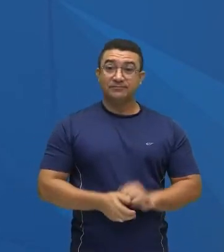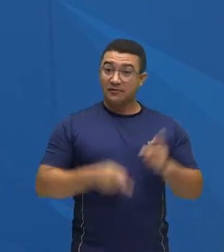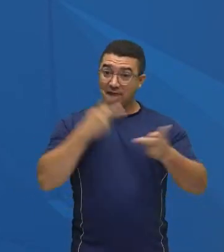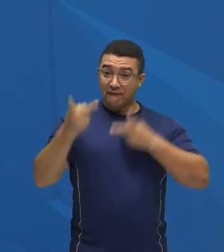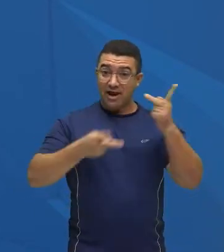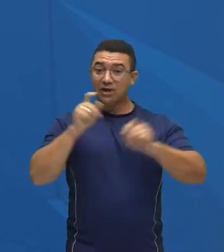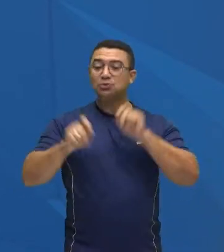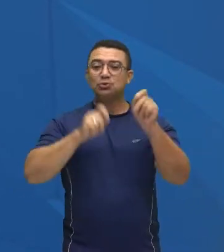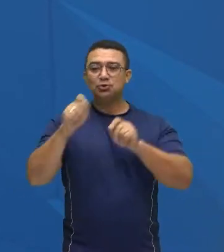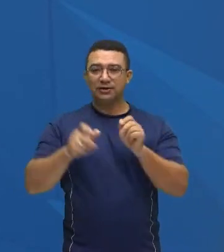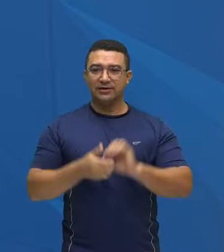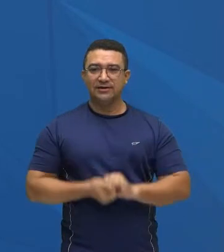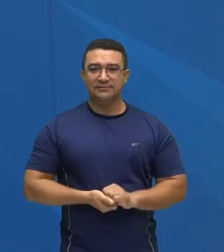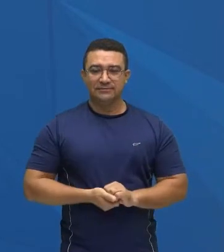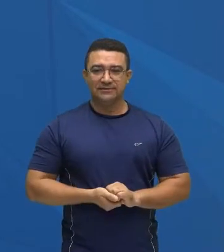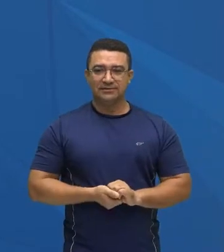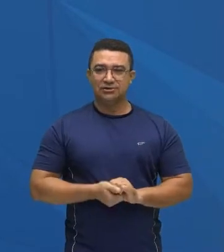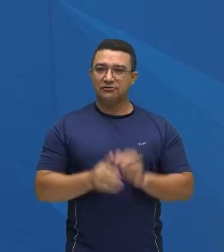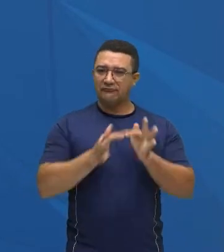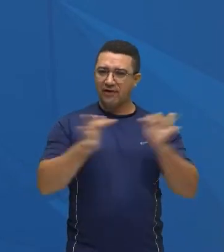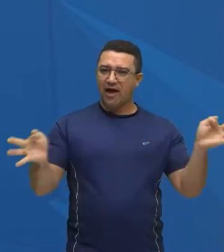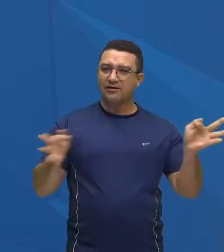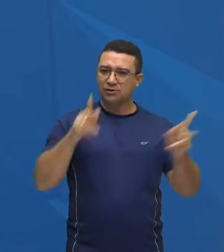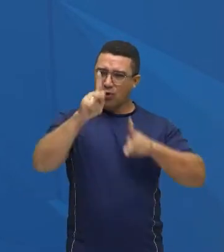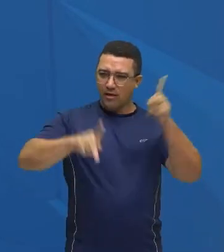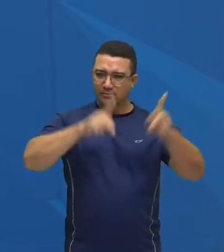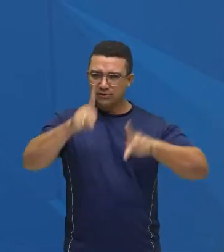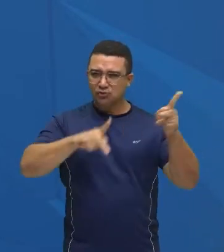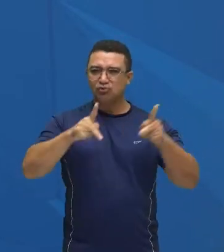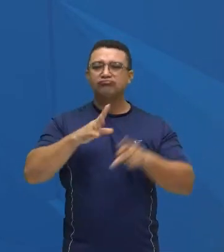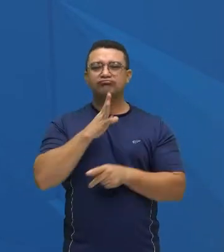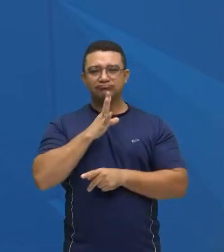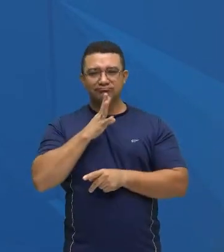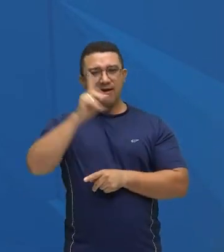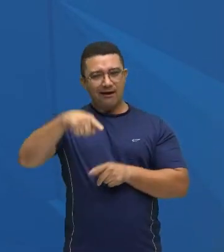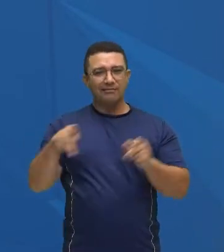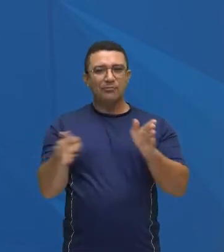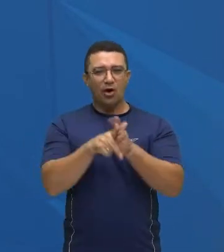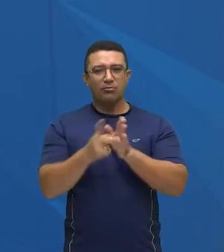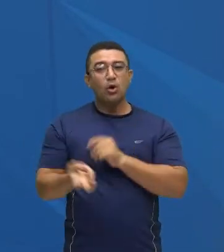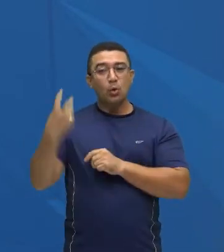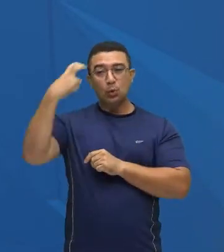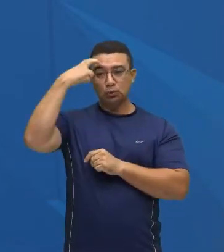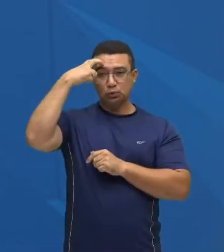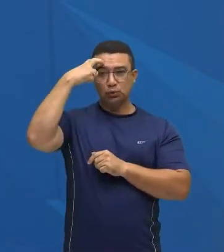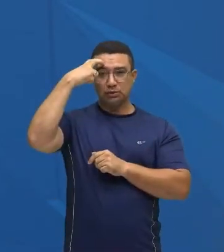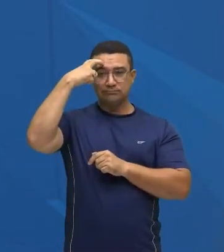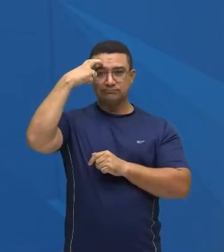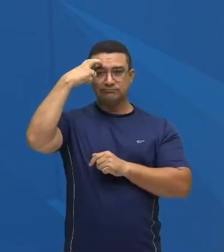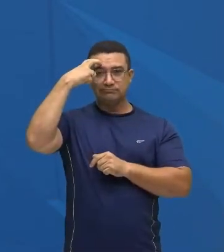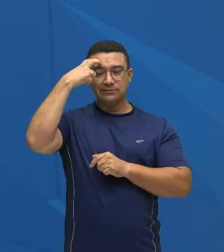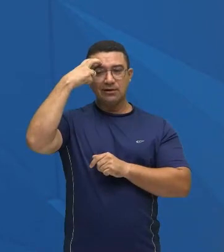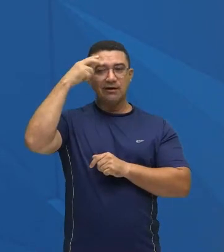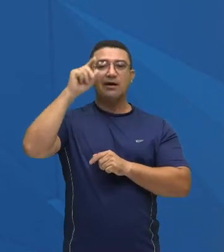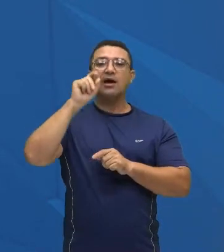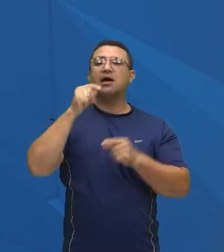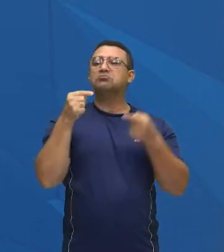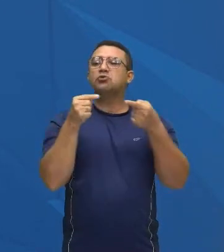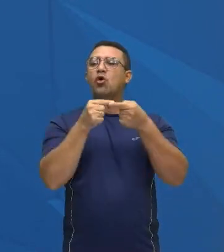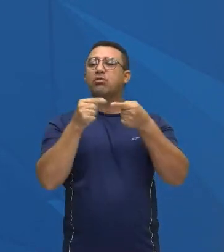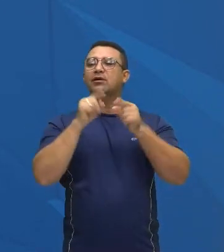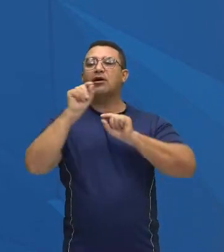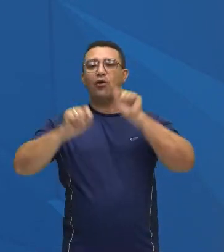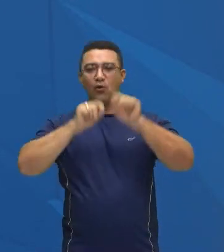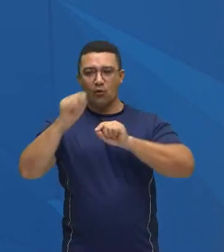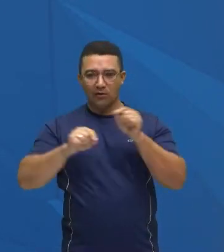de ditado popular, a gente também tem que compreender que ele faz parte da cultura, né? Muitos deles ali estão relacionados aos aspectos